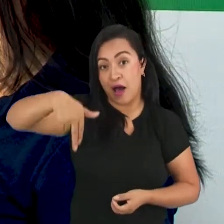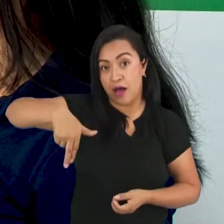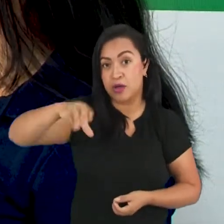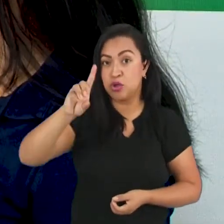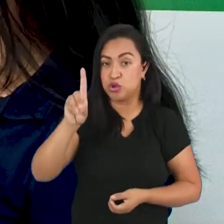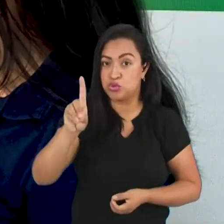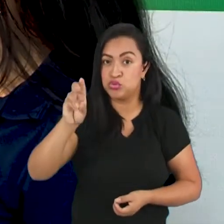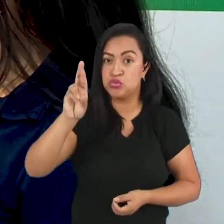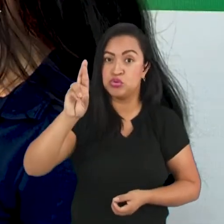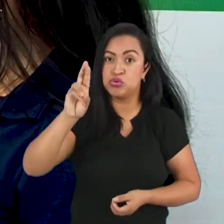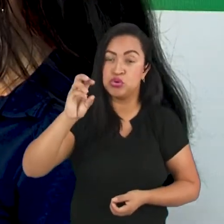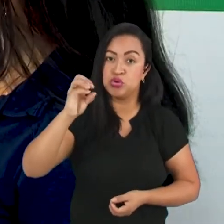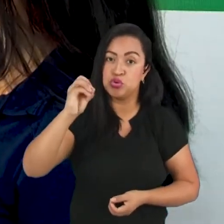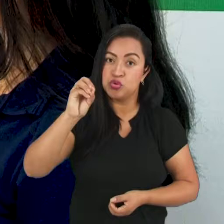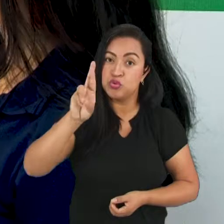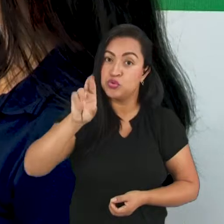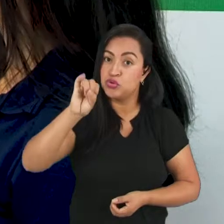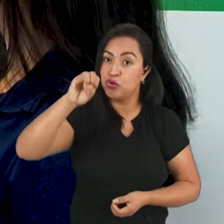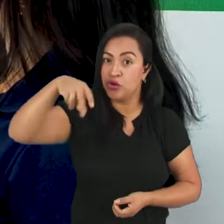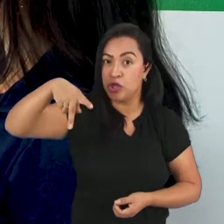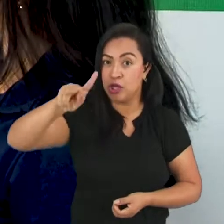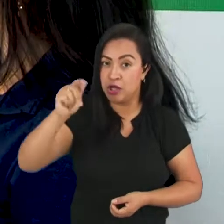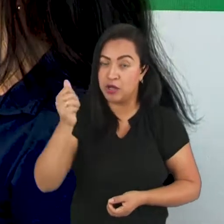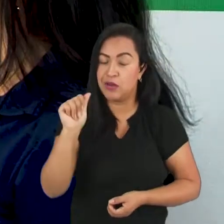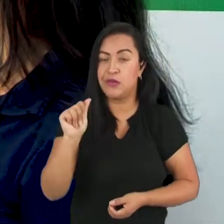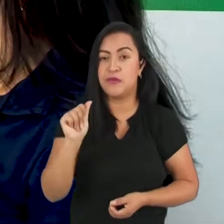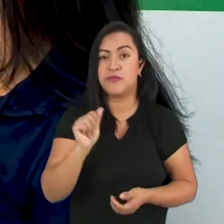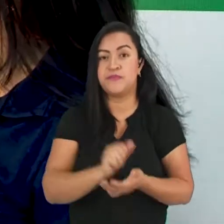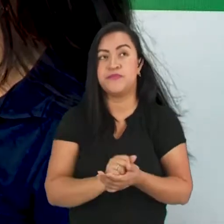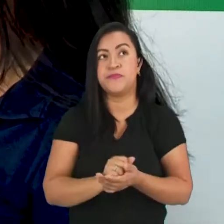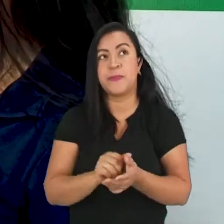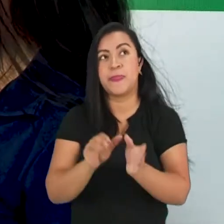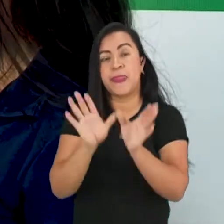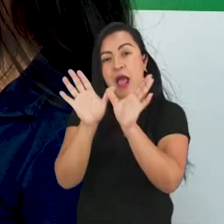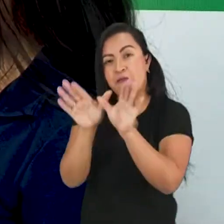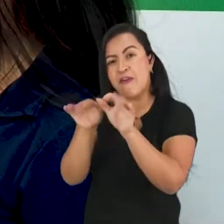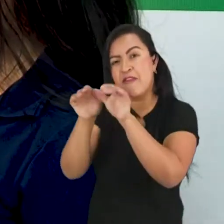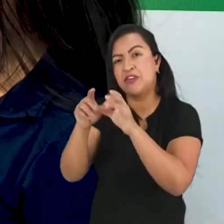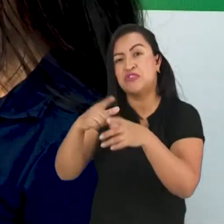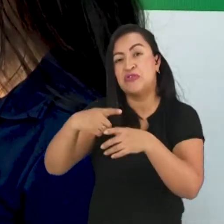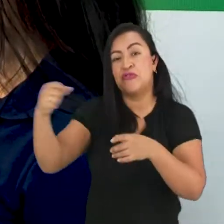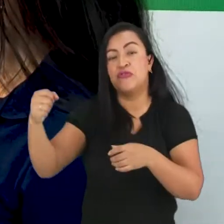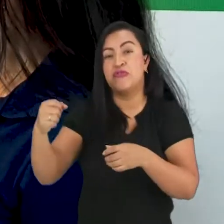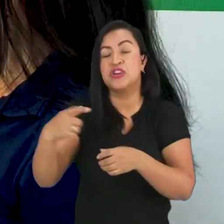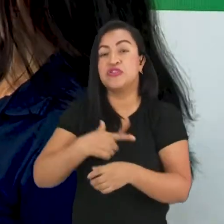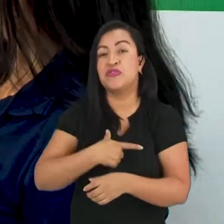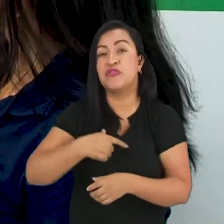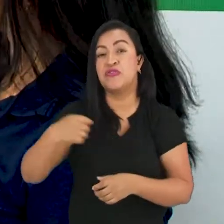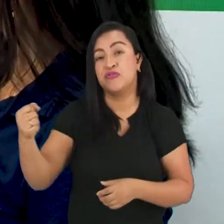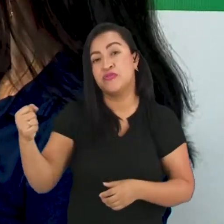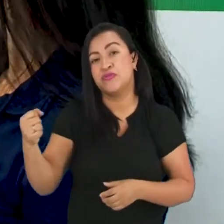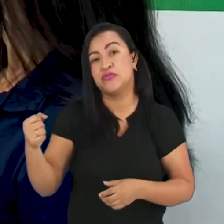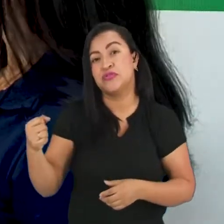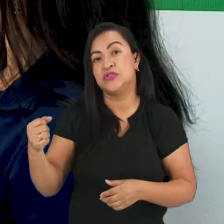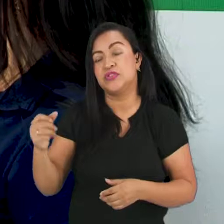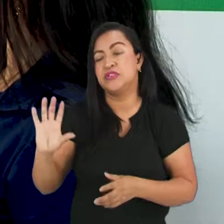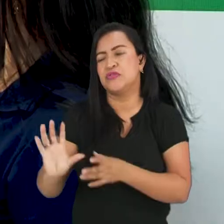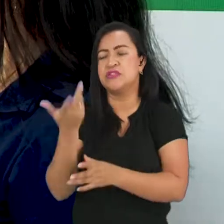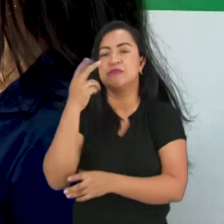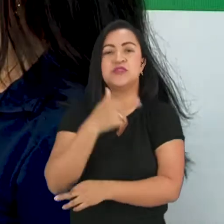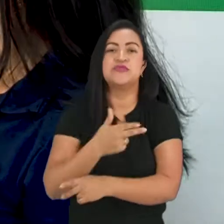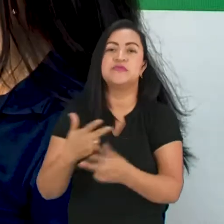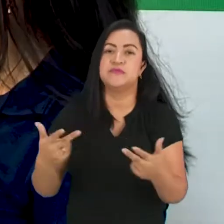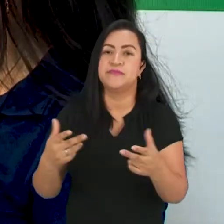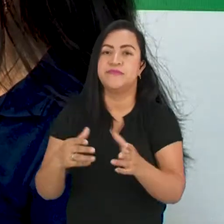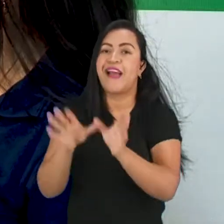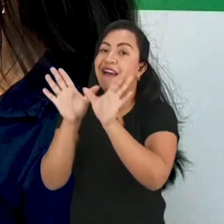ó, é o percurso que algumas espécies de animais fazem de um lugar para o outro a fim de fugir de situações adversas. As